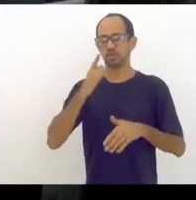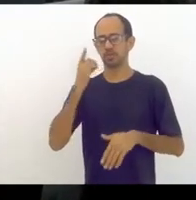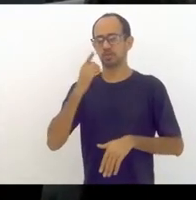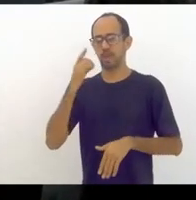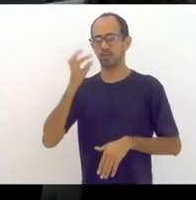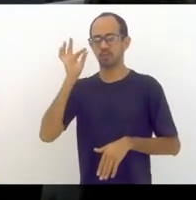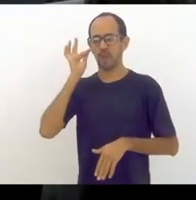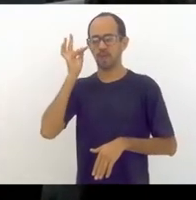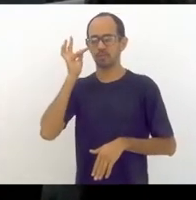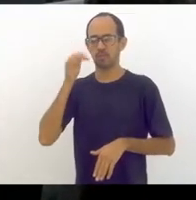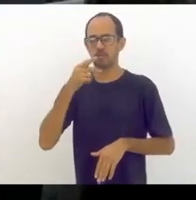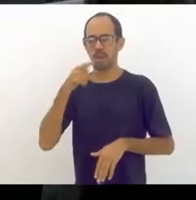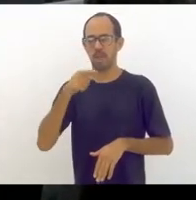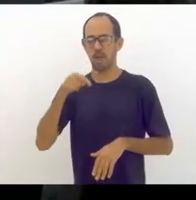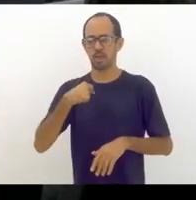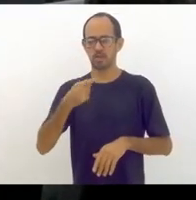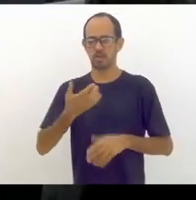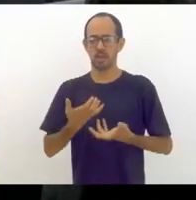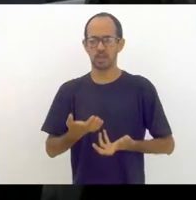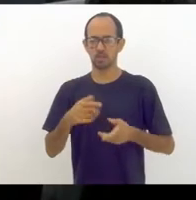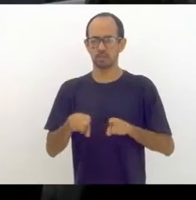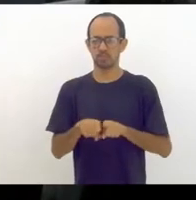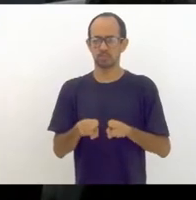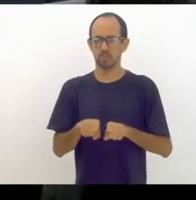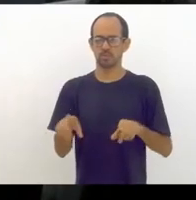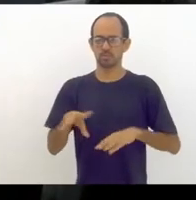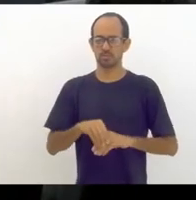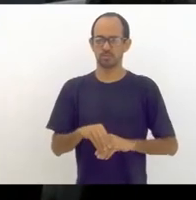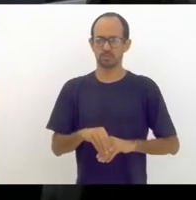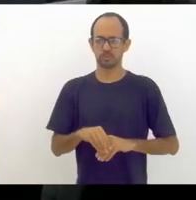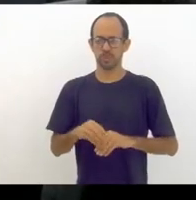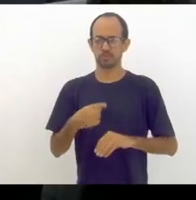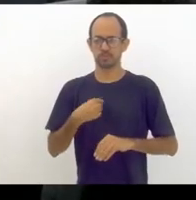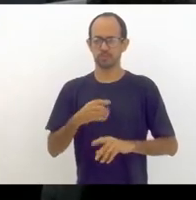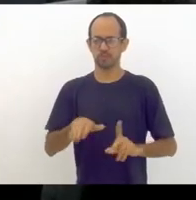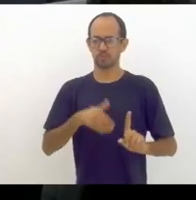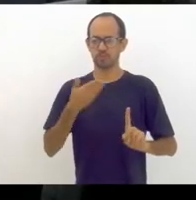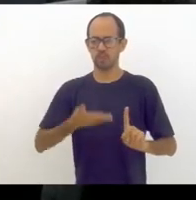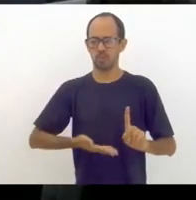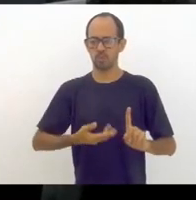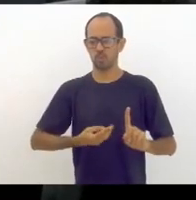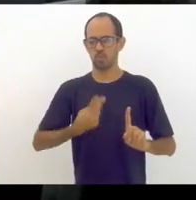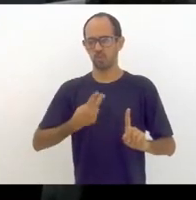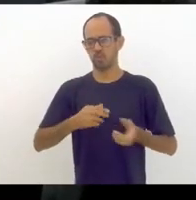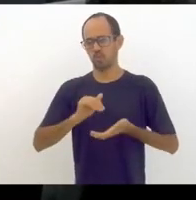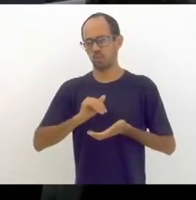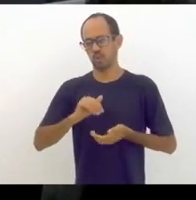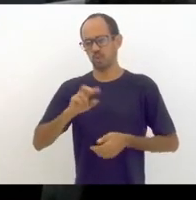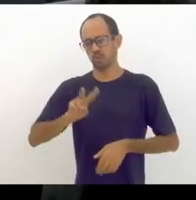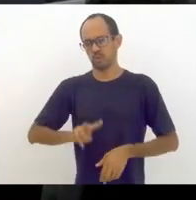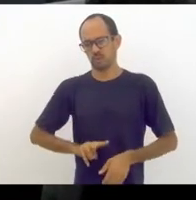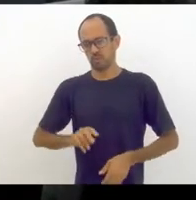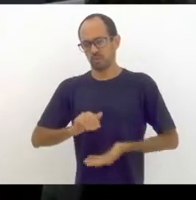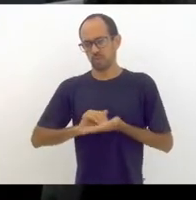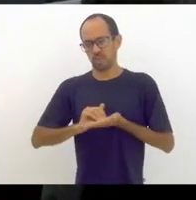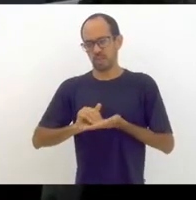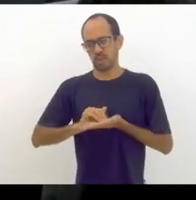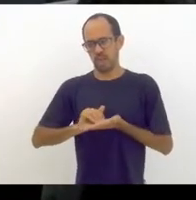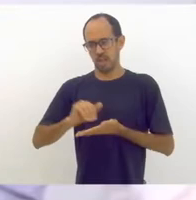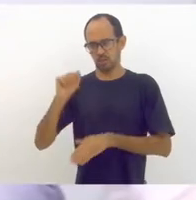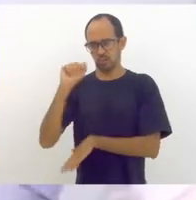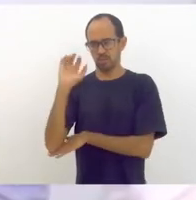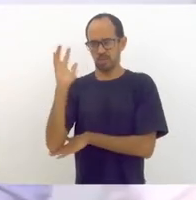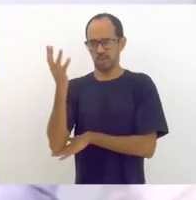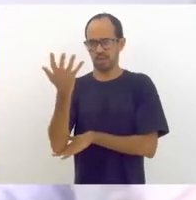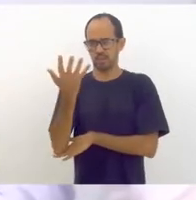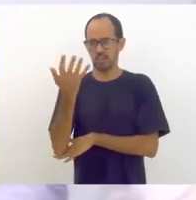queria, assim, eu sempre falei, né, tive a honra de ser duas vezes secretário de Estado do Ambiente, e eu sempre